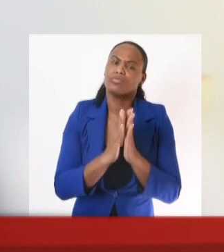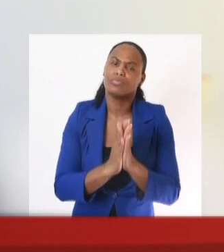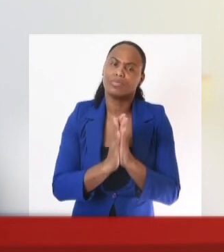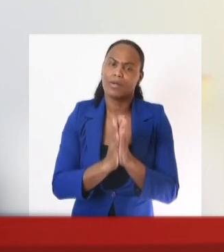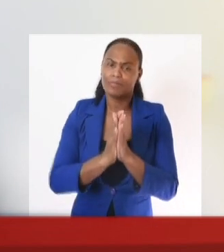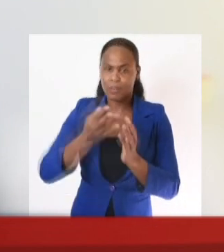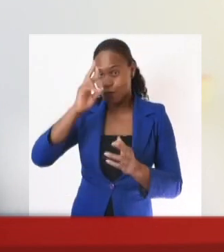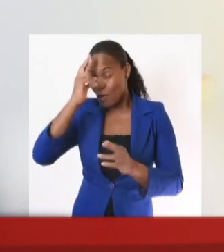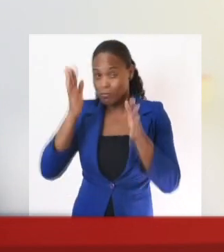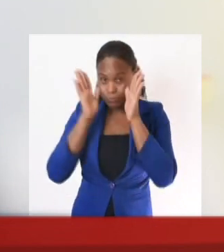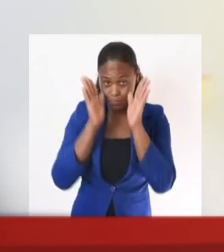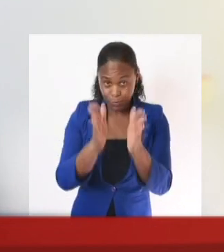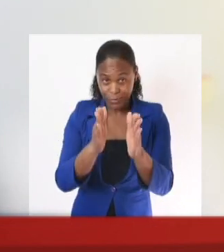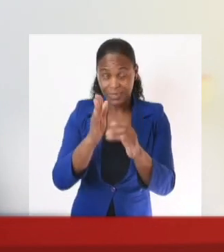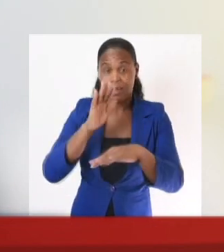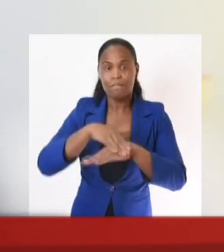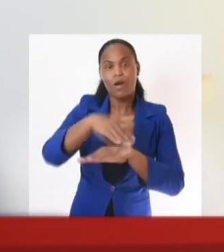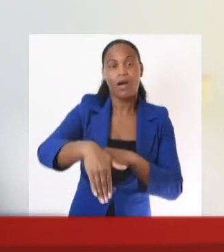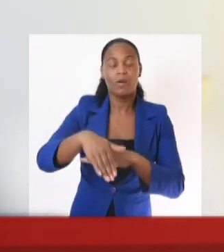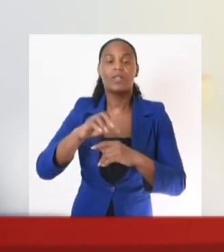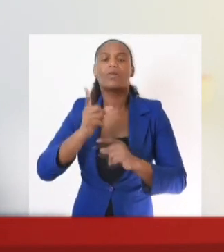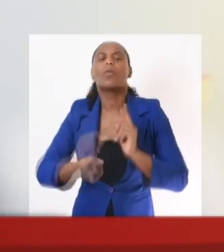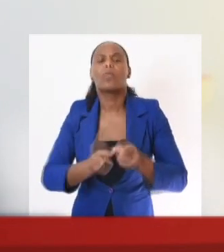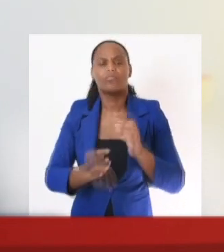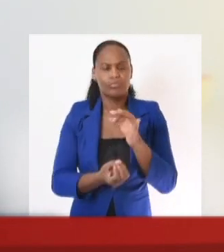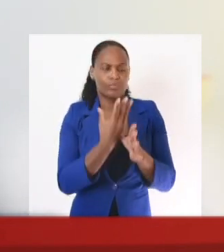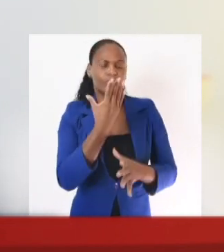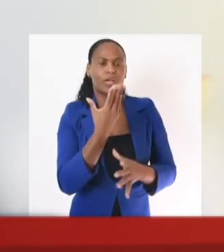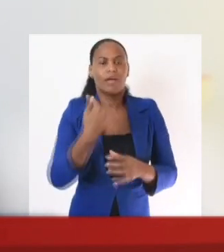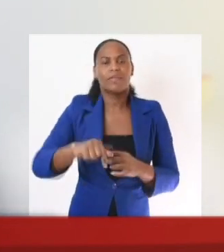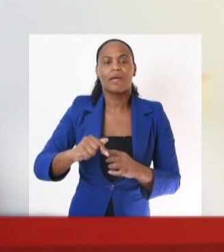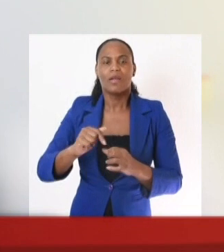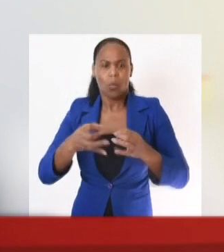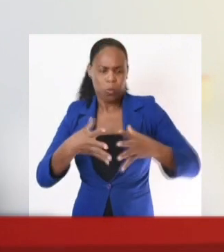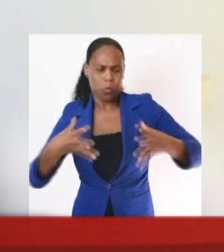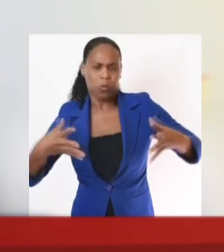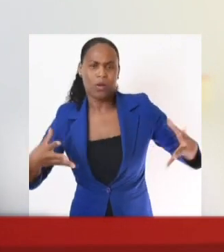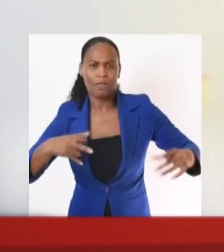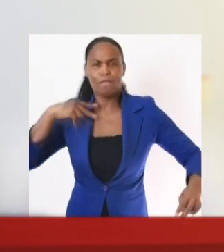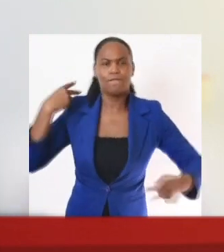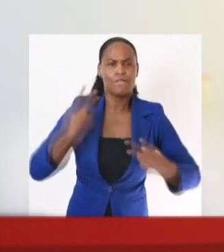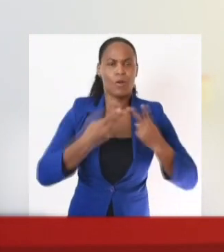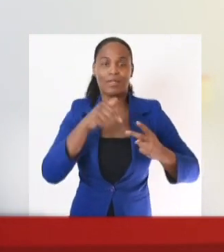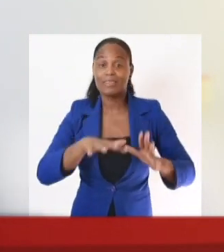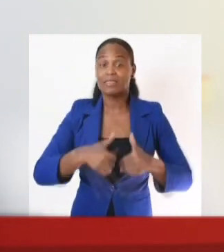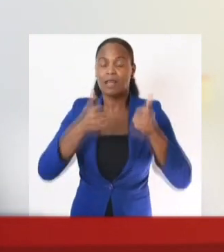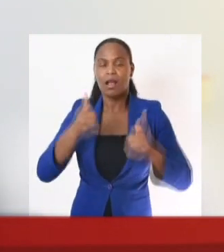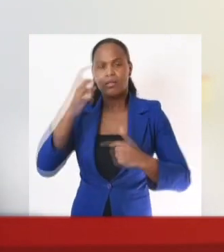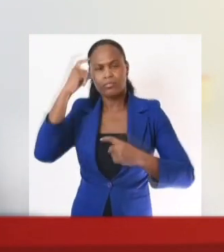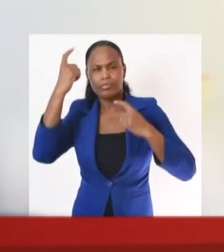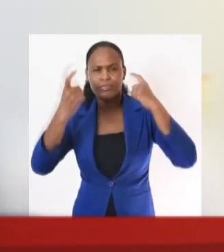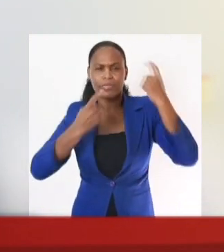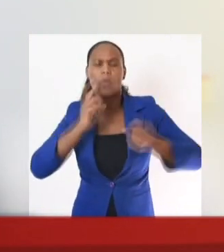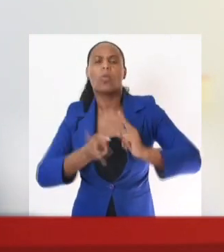que se debruça a volta das causas e do que estará na génese da escalada da violência urbana